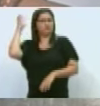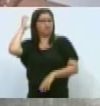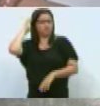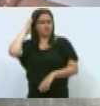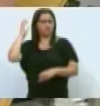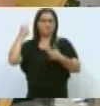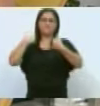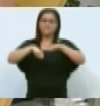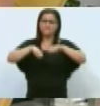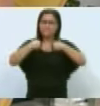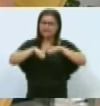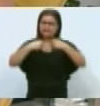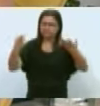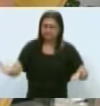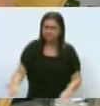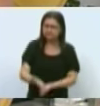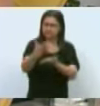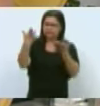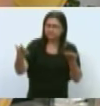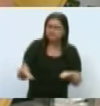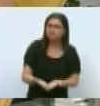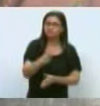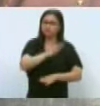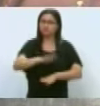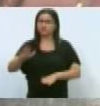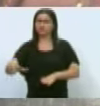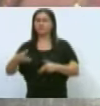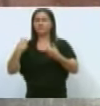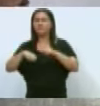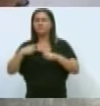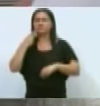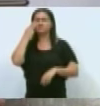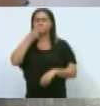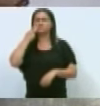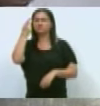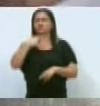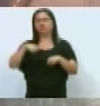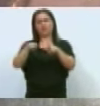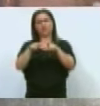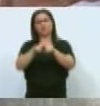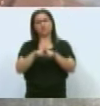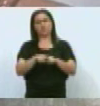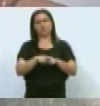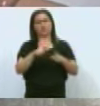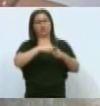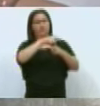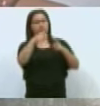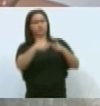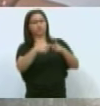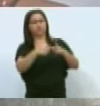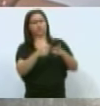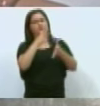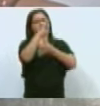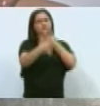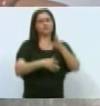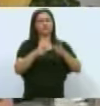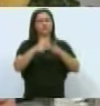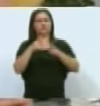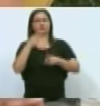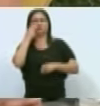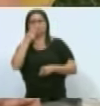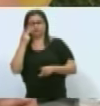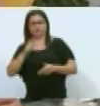Olha que maravilha, ela fala, pelo menos se depende das duas formas, da linguagem de sinais e da fala. Né? E qual você